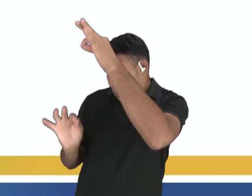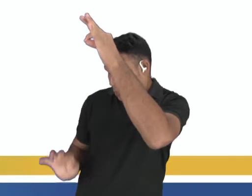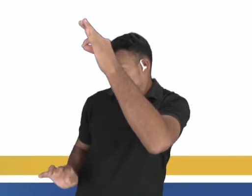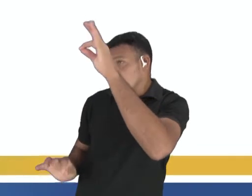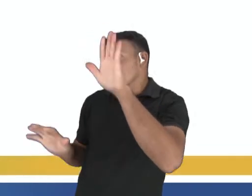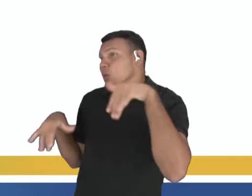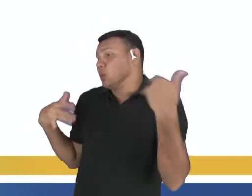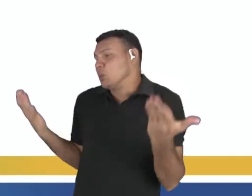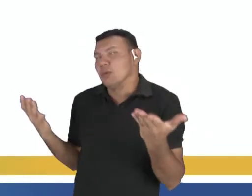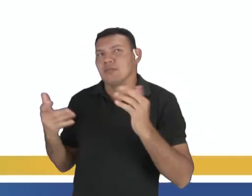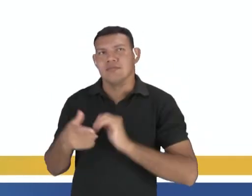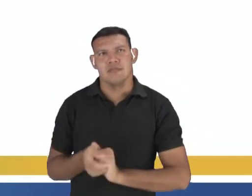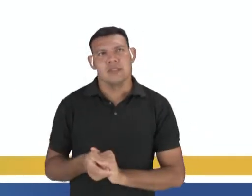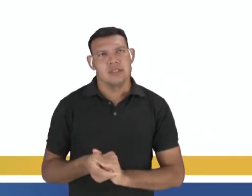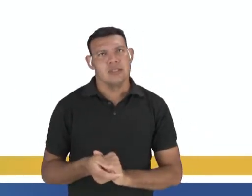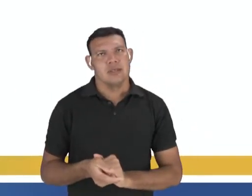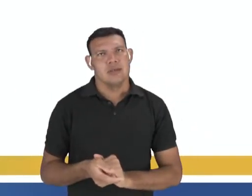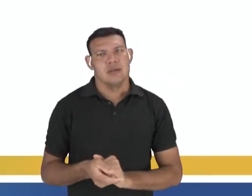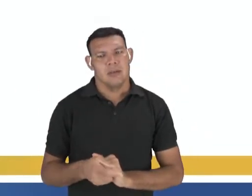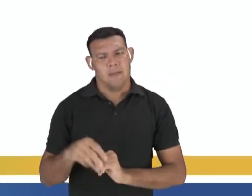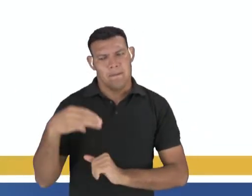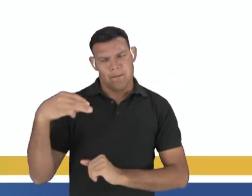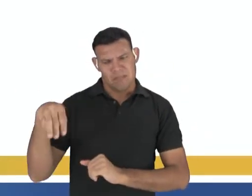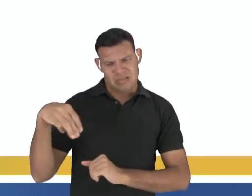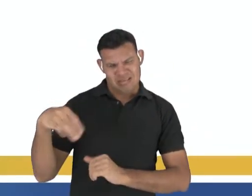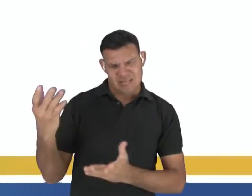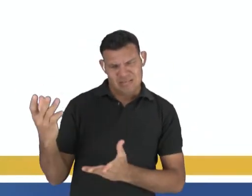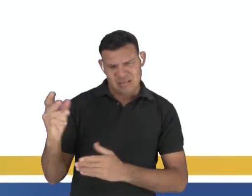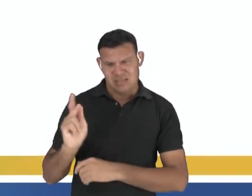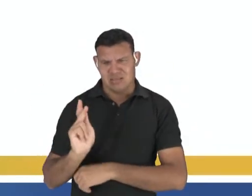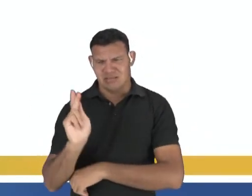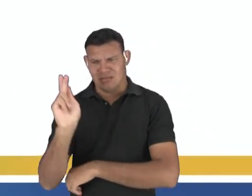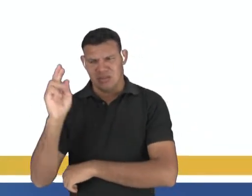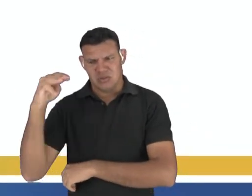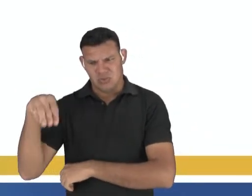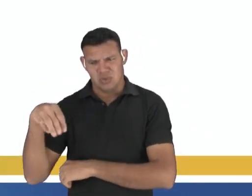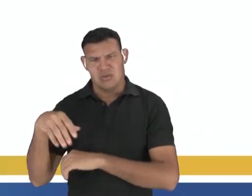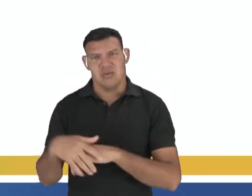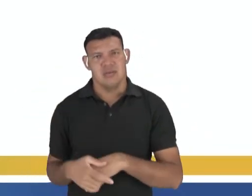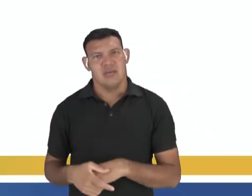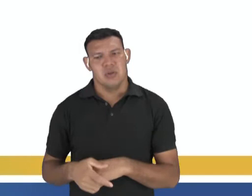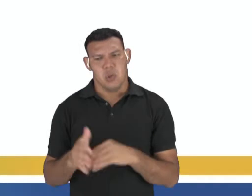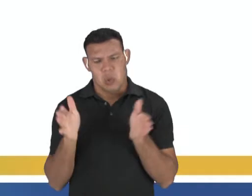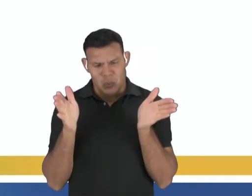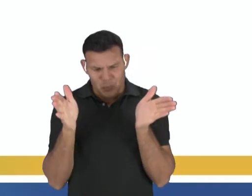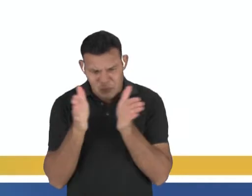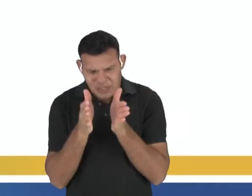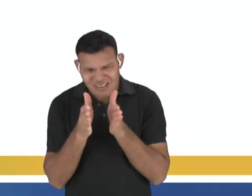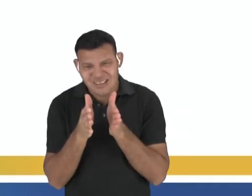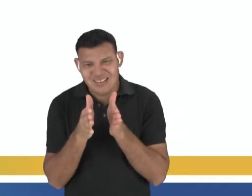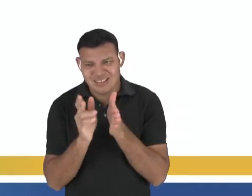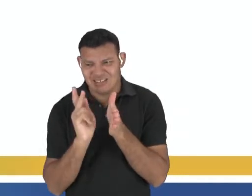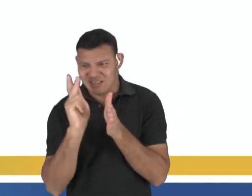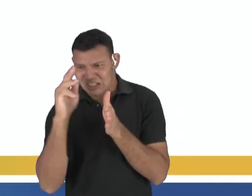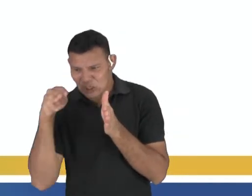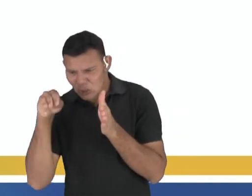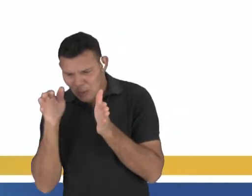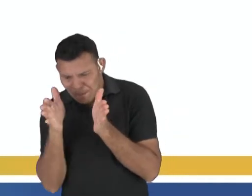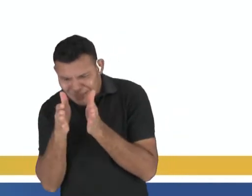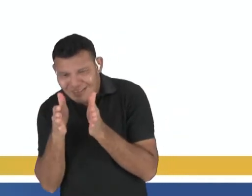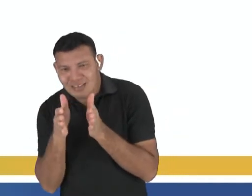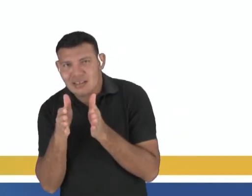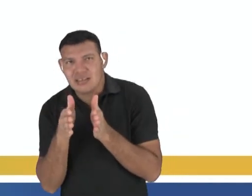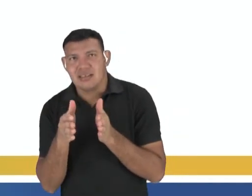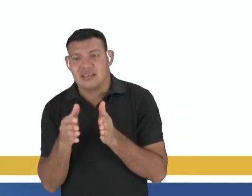usada é o centímetro. Será que é o quilômetro? Se eu for representar em quilômetro, eu vou ter um valor pequeno, um valor numérico. Se eu for representar em centímetro, eu vou